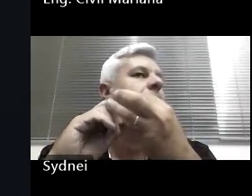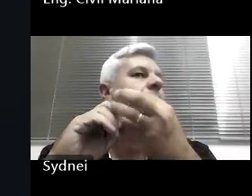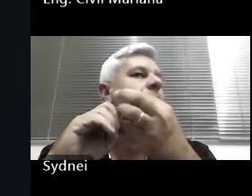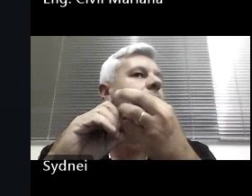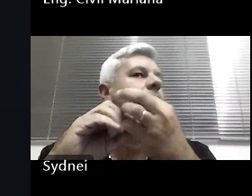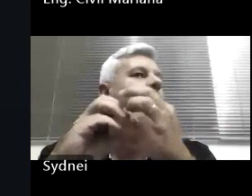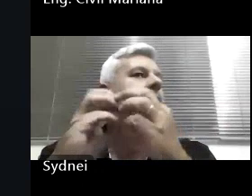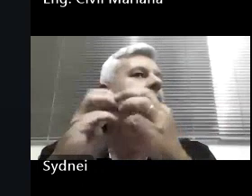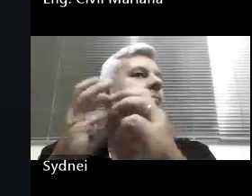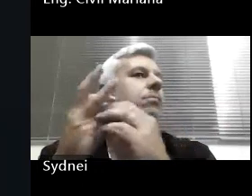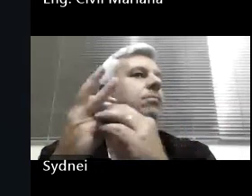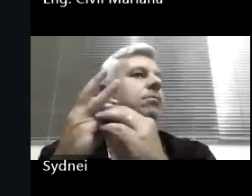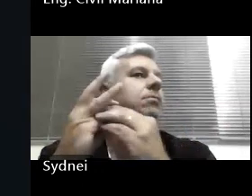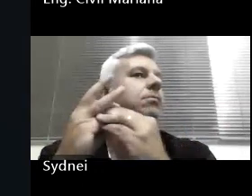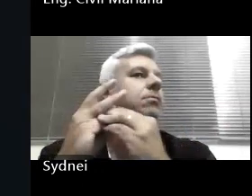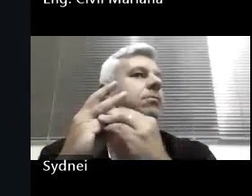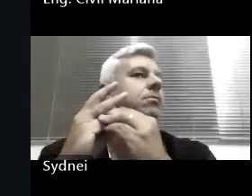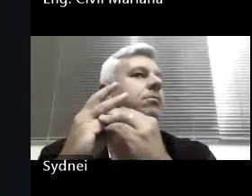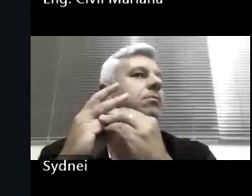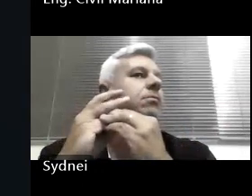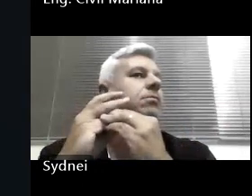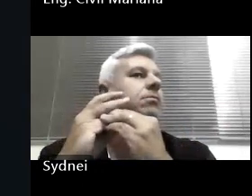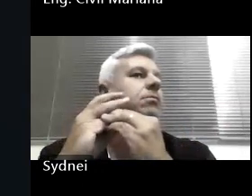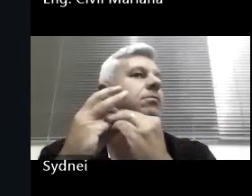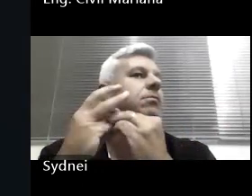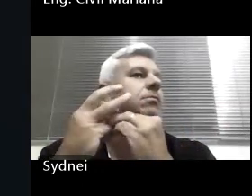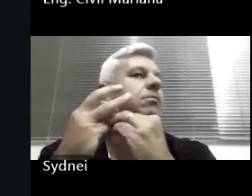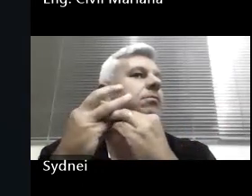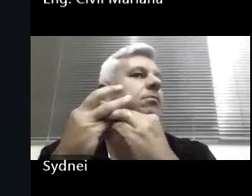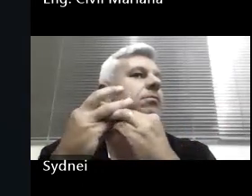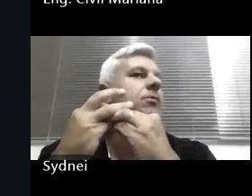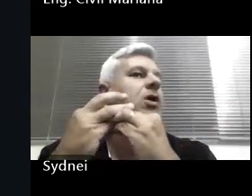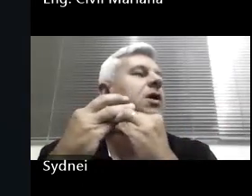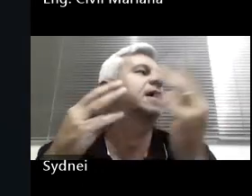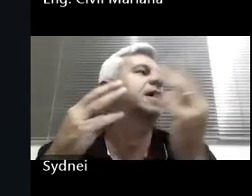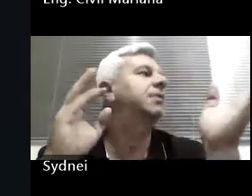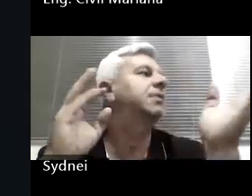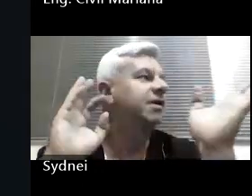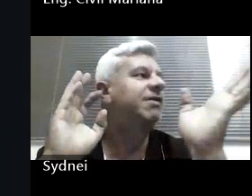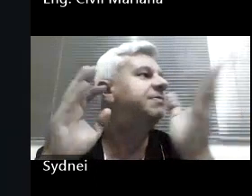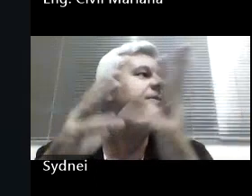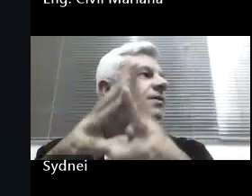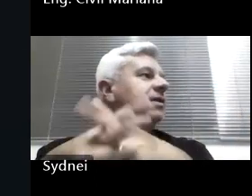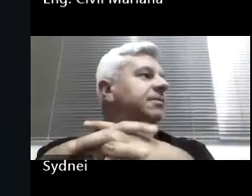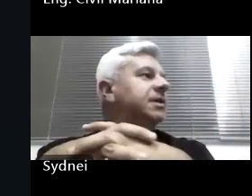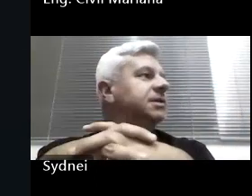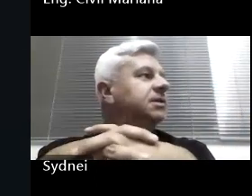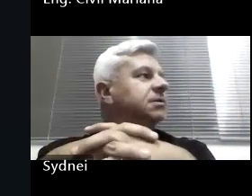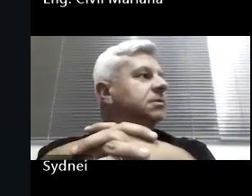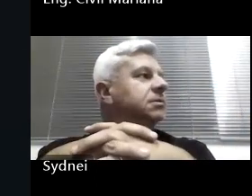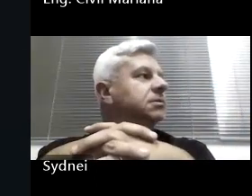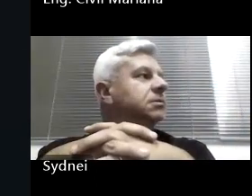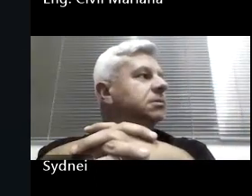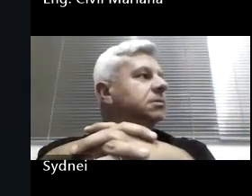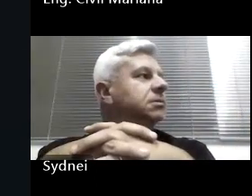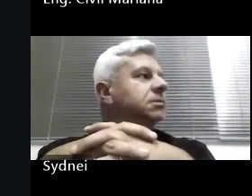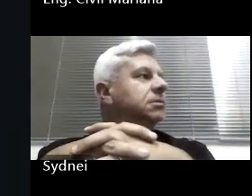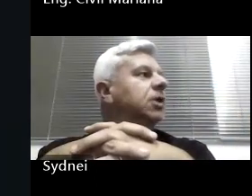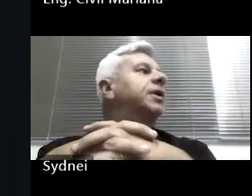nomeado e o juiz nomeia quem ele quiser, desde que esse perito comprove a sua